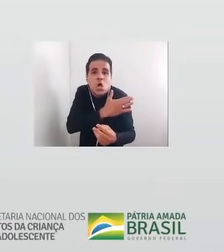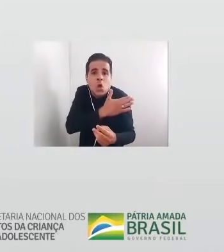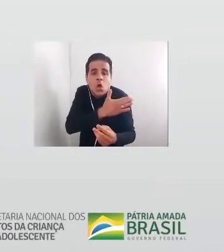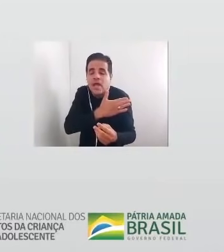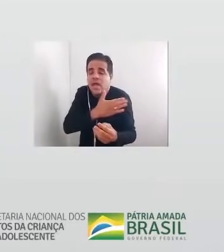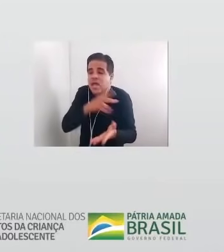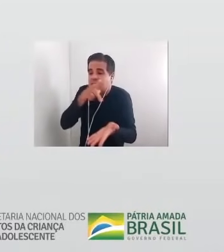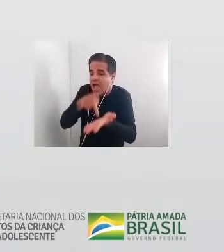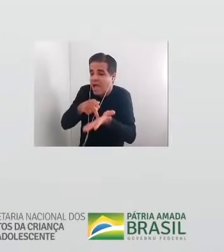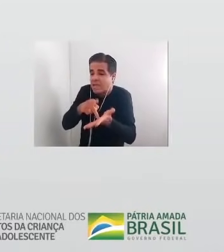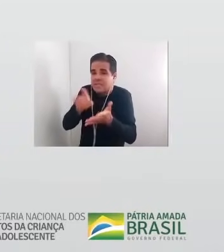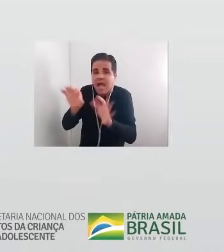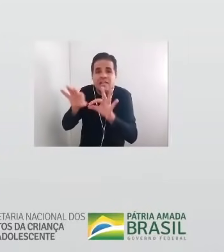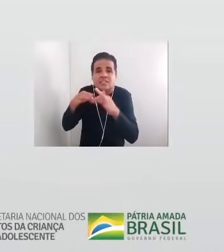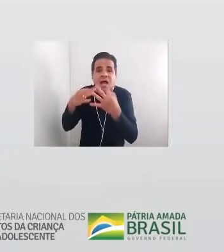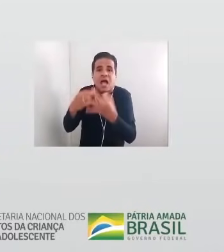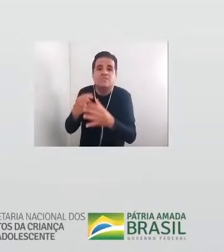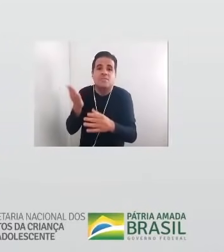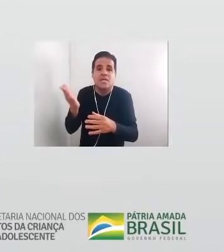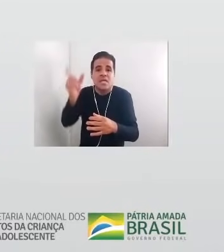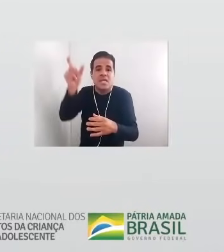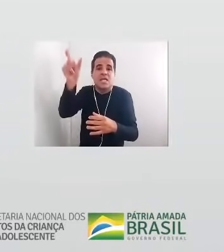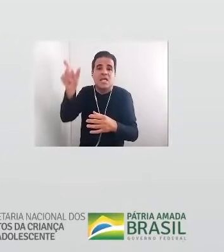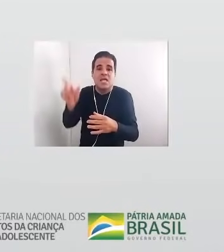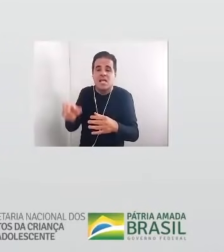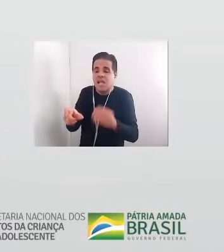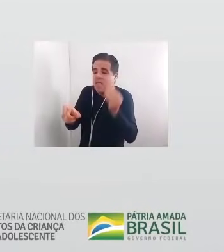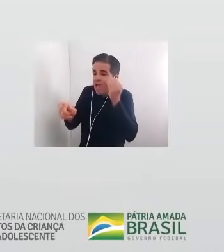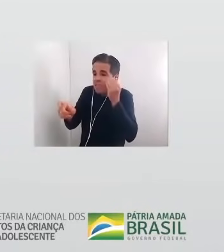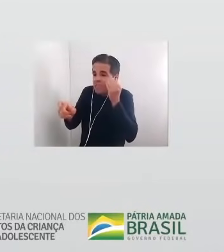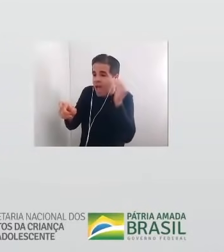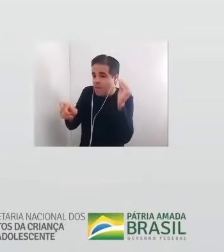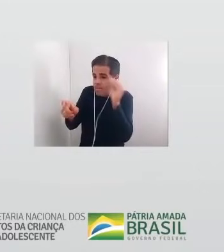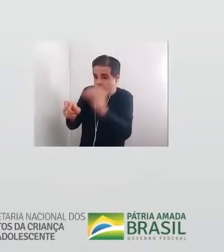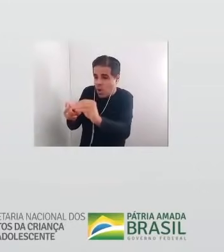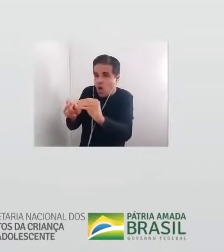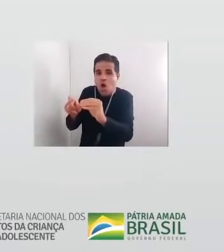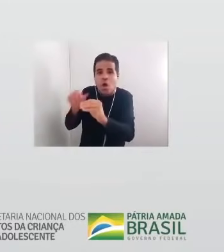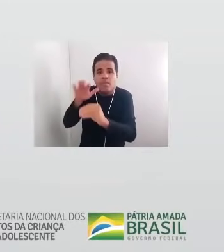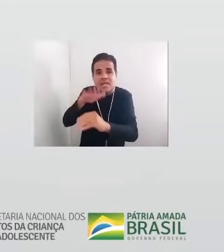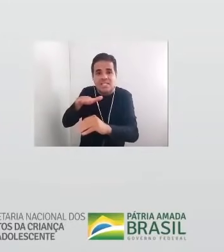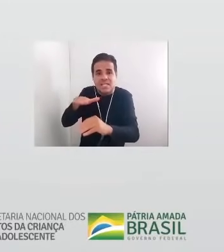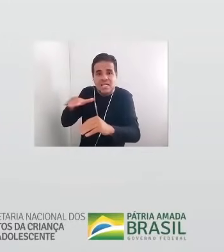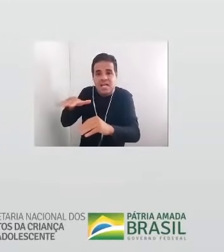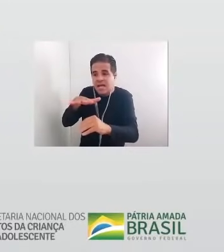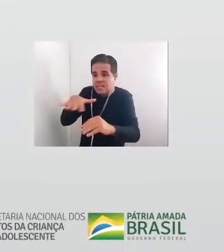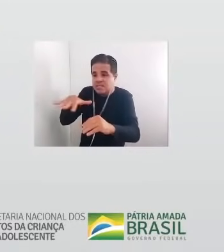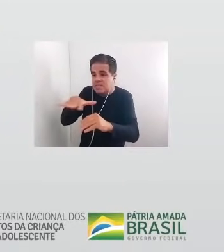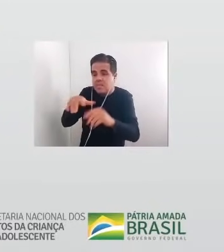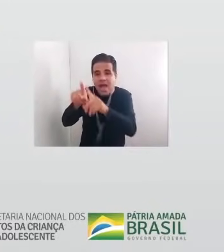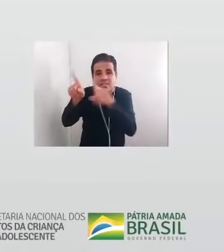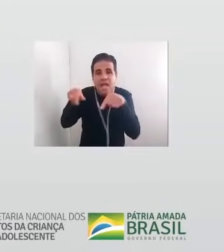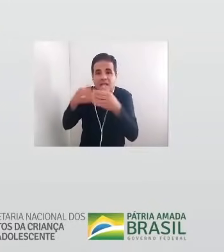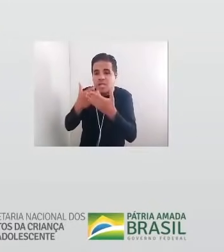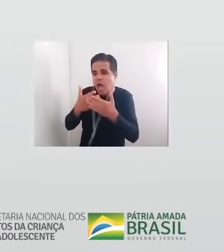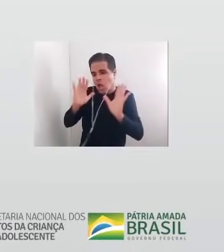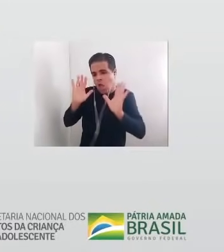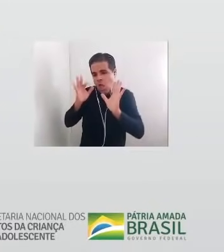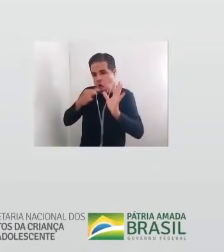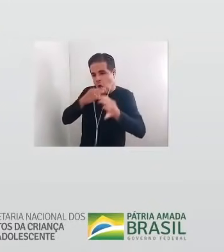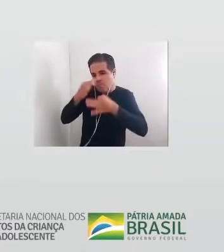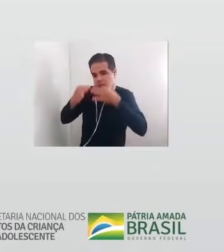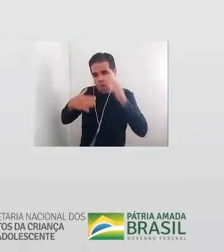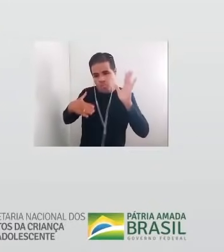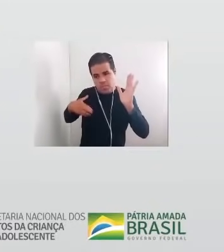da família e tentar colocar para essas crianças dentro do espaço da sala de aula suas próprias concepções